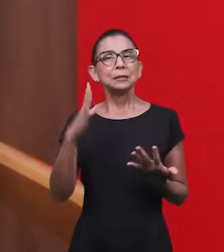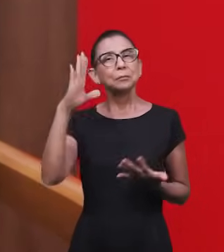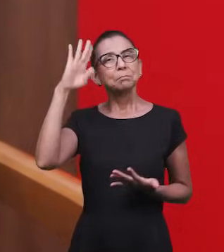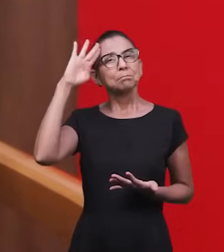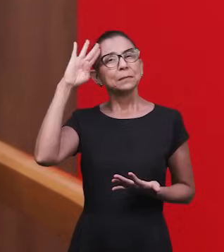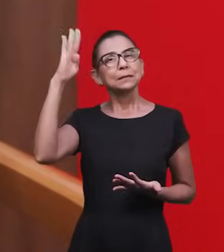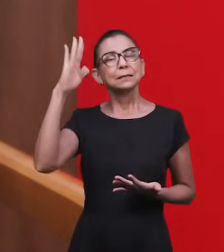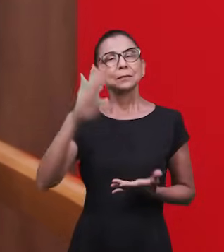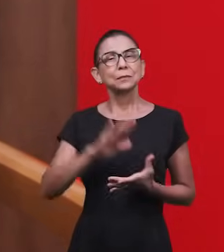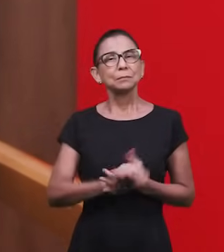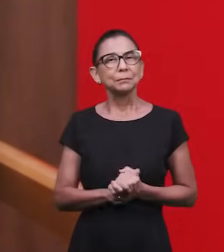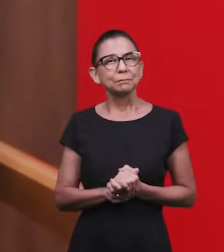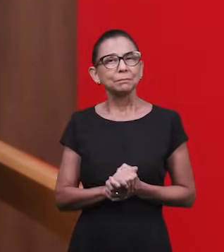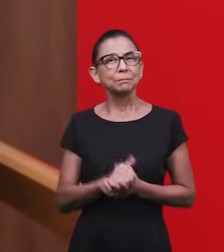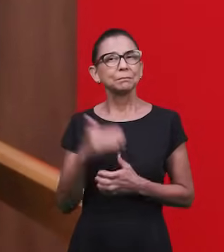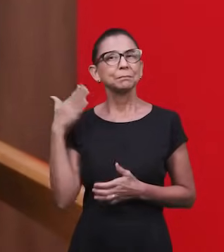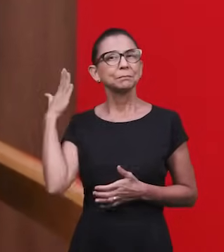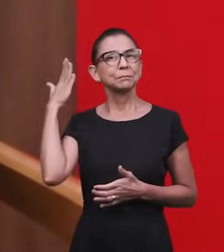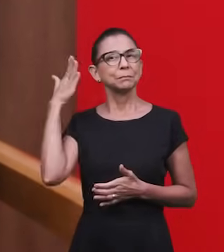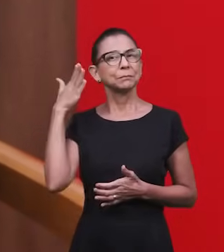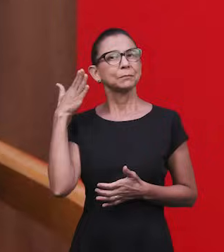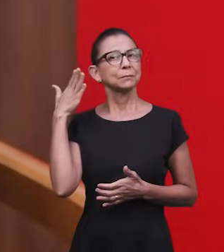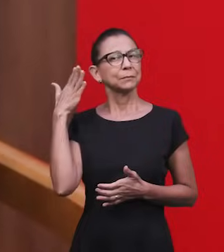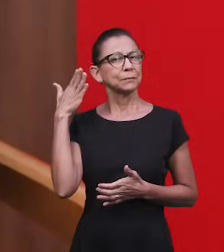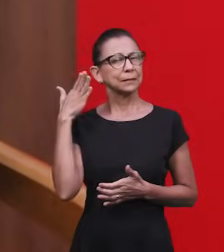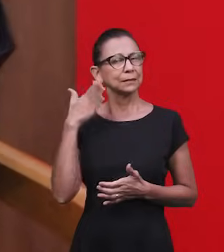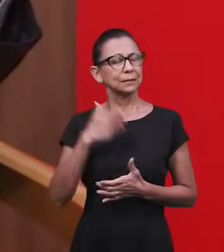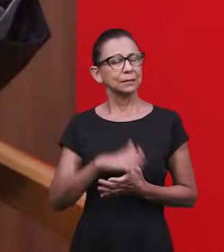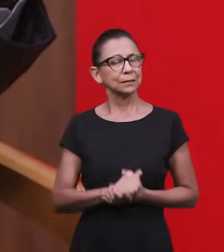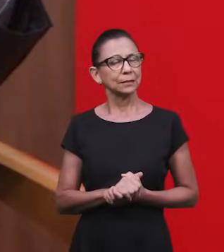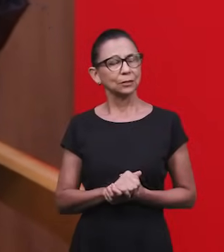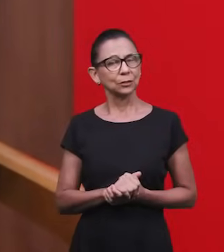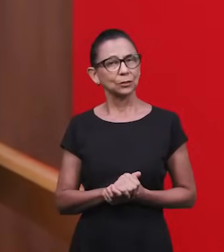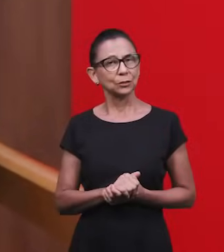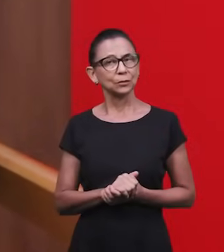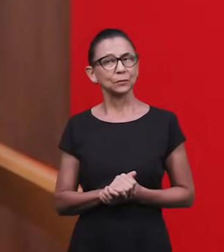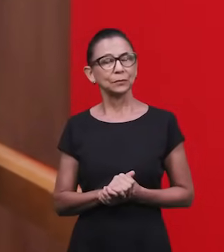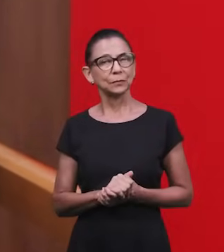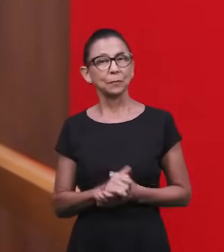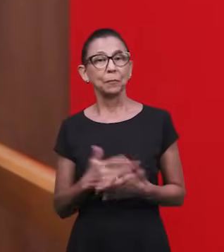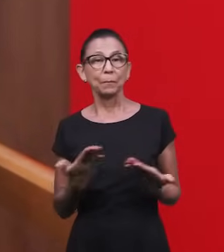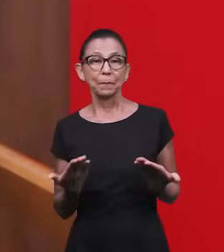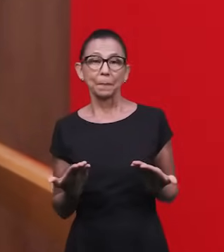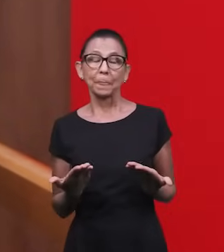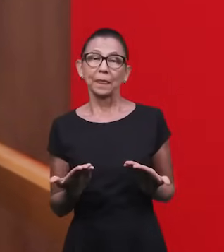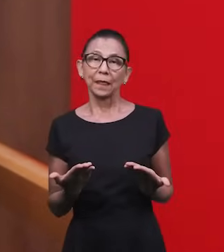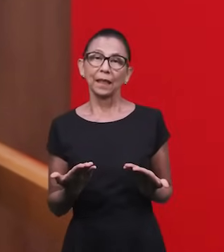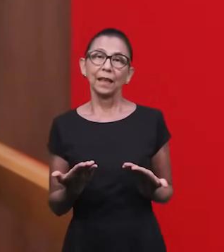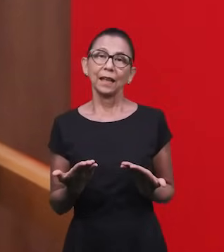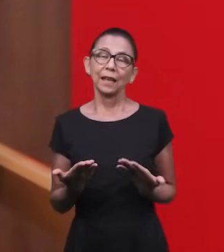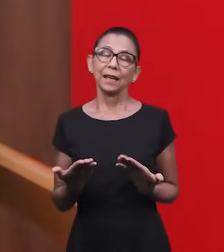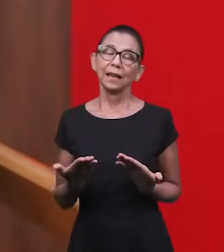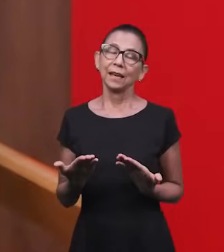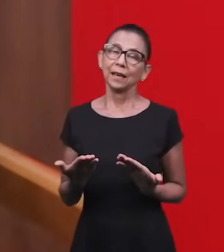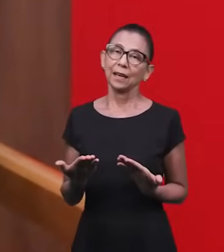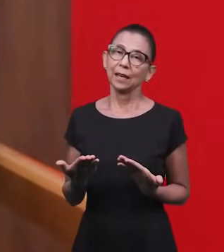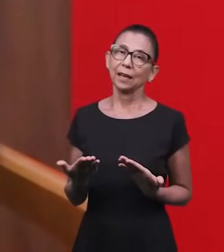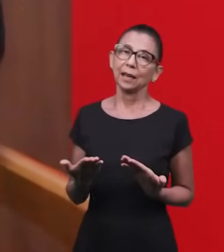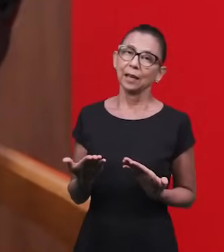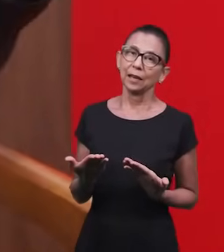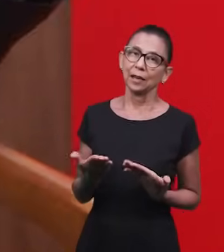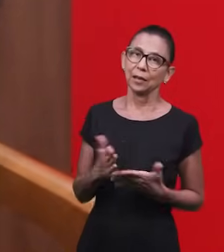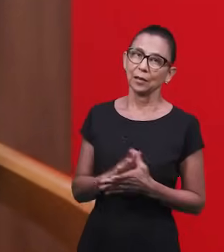Também ouvi muito testemunho, porque, claro, nas igrejas a gente recebeu a transmissão.